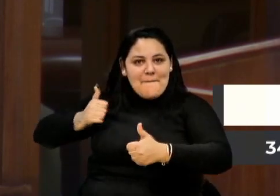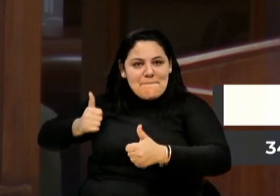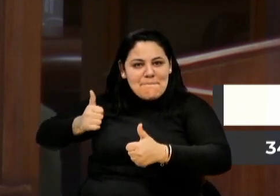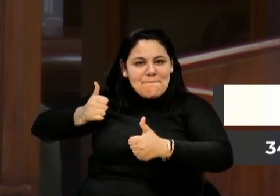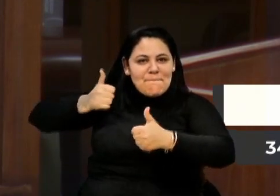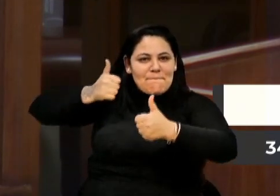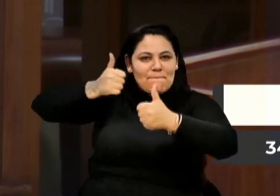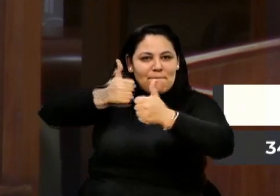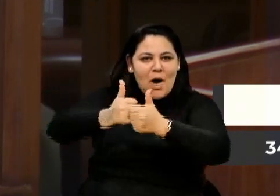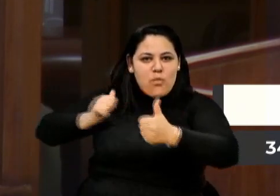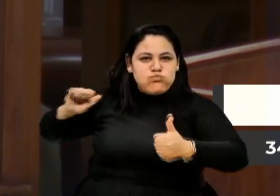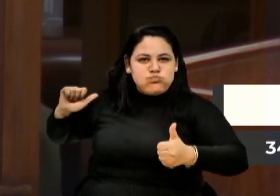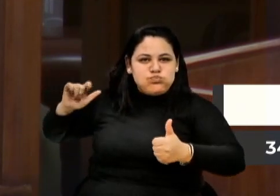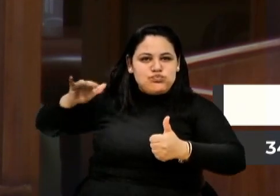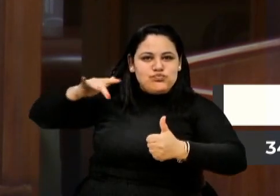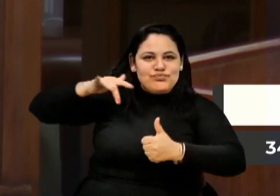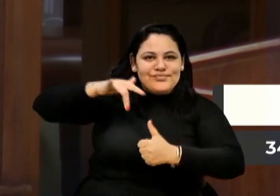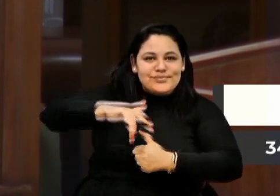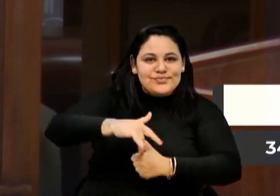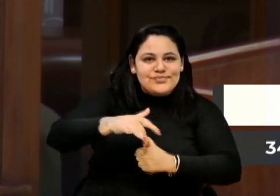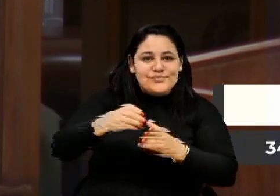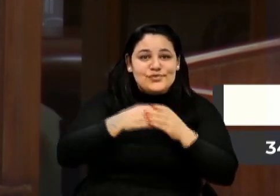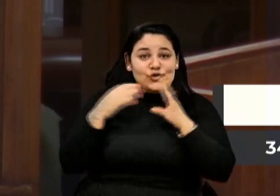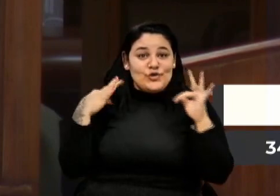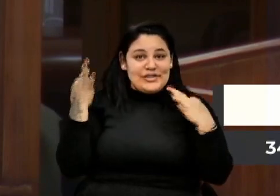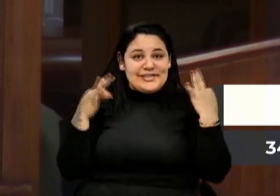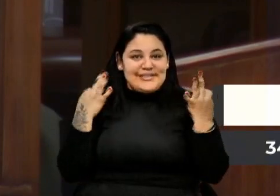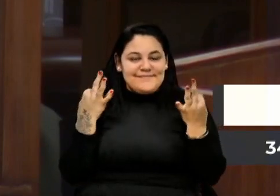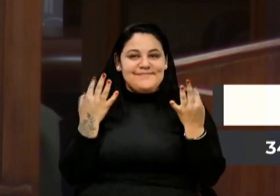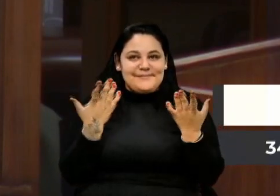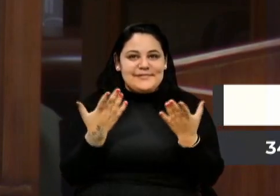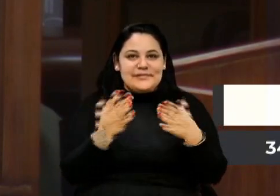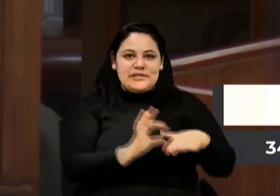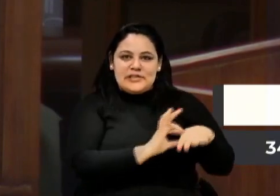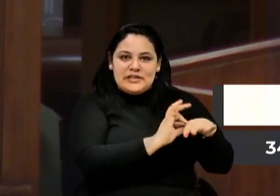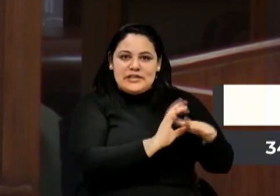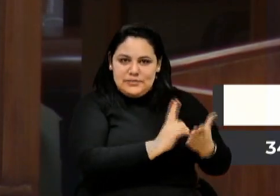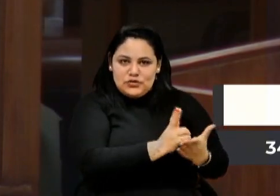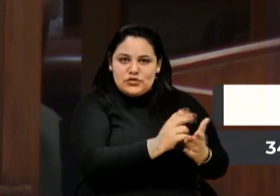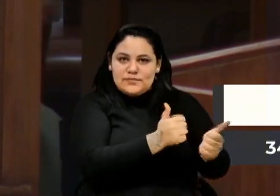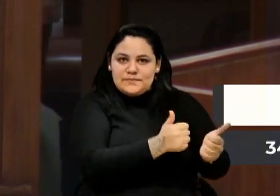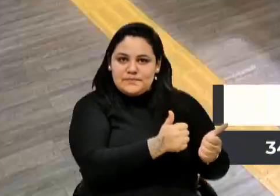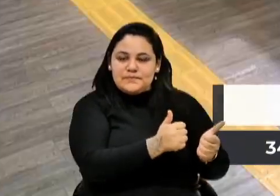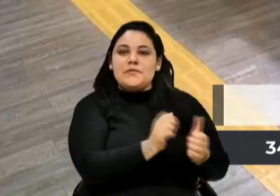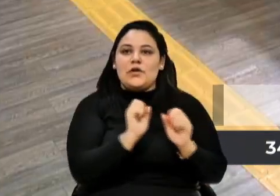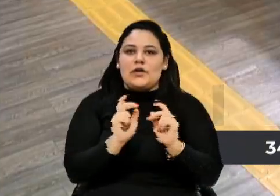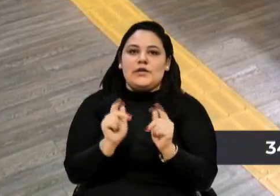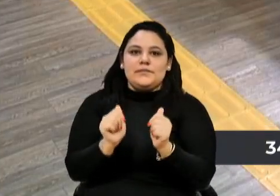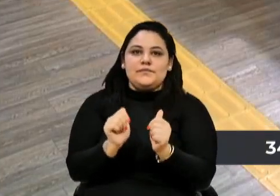Sul, oferecendo uma declaração de líder, senhor presidente, para continuar. Declaração de líder da bancada do